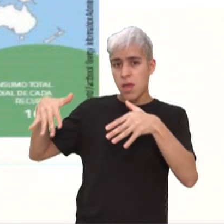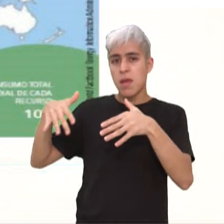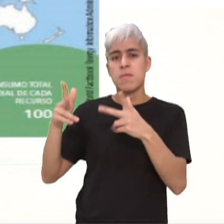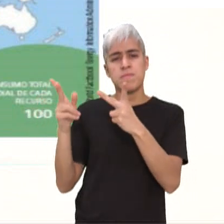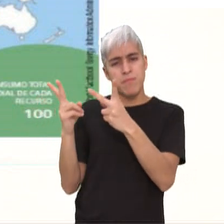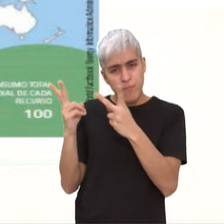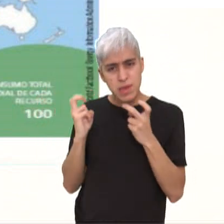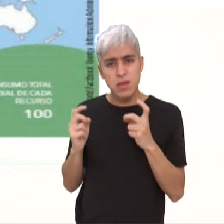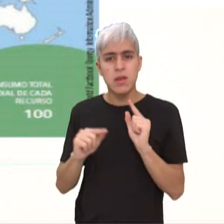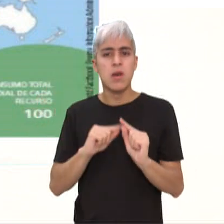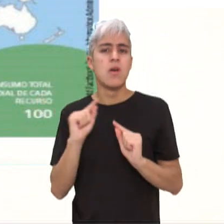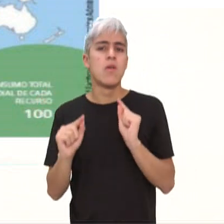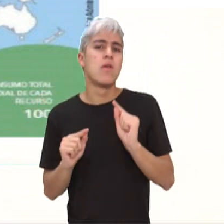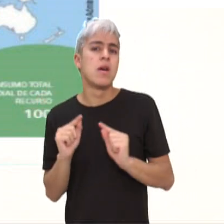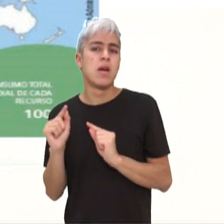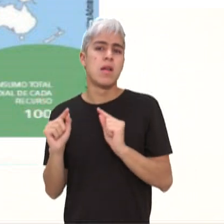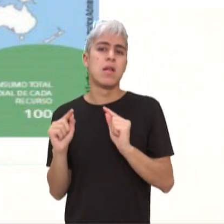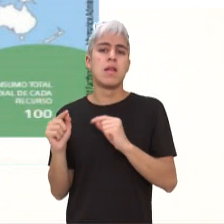nações